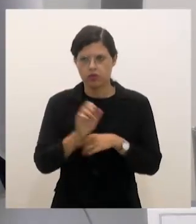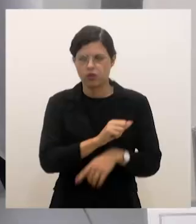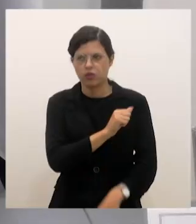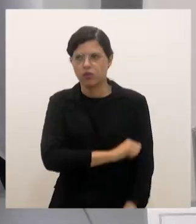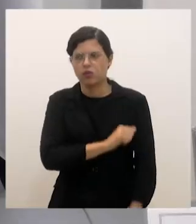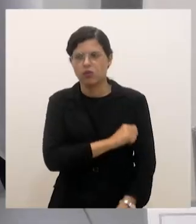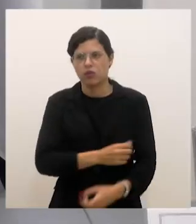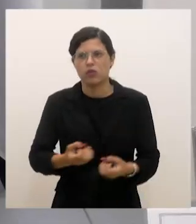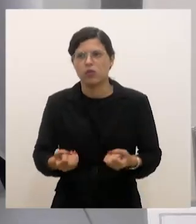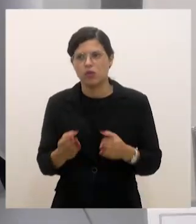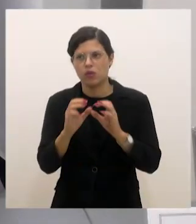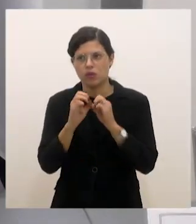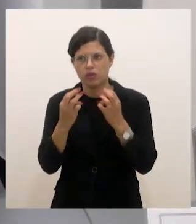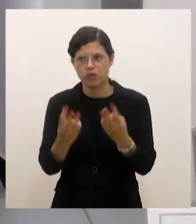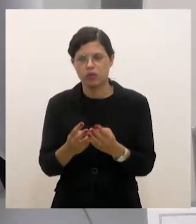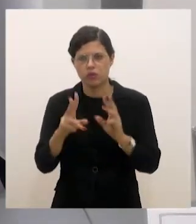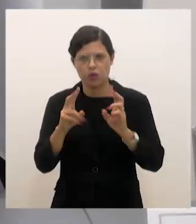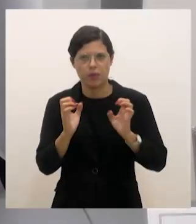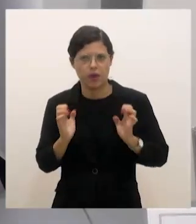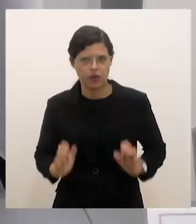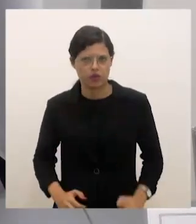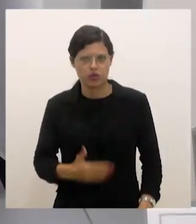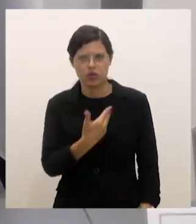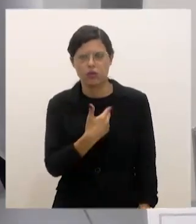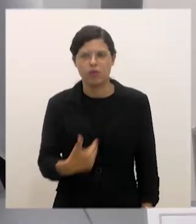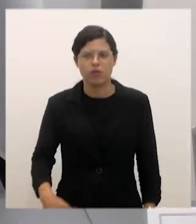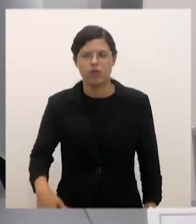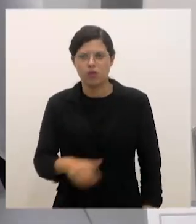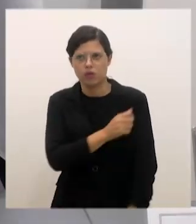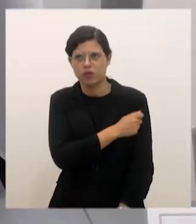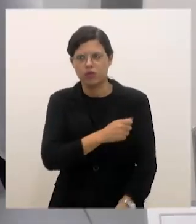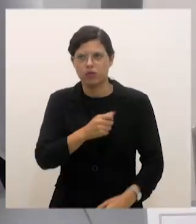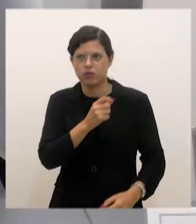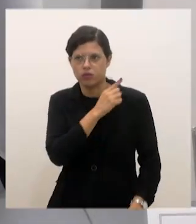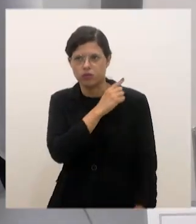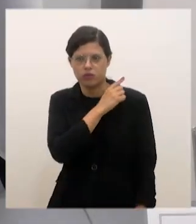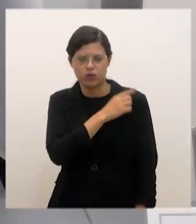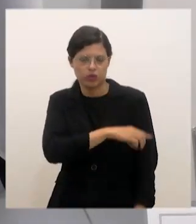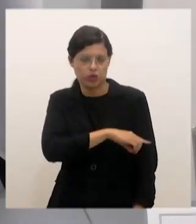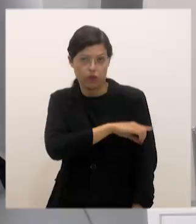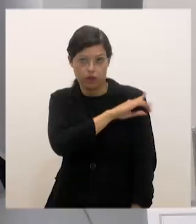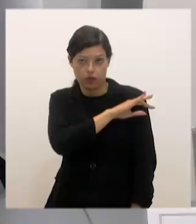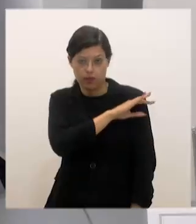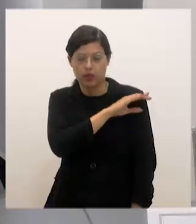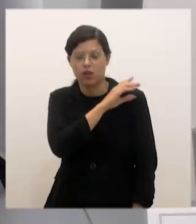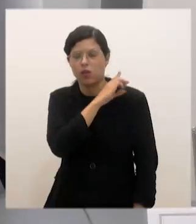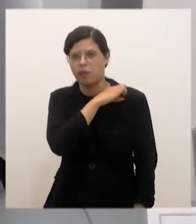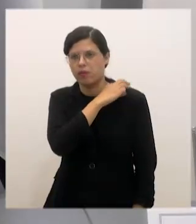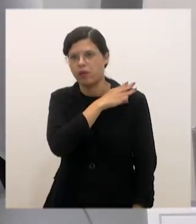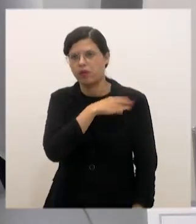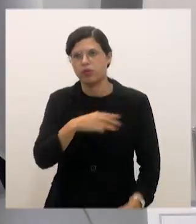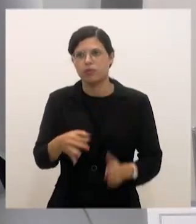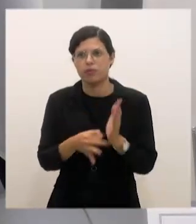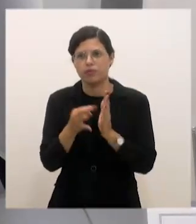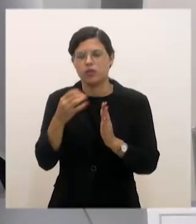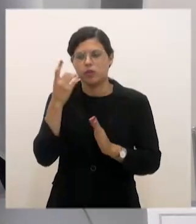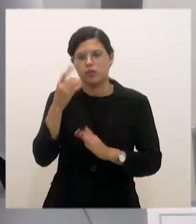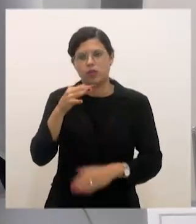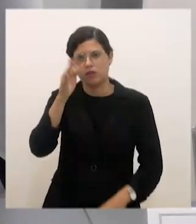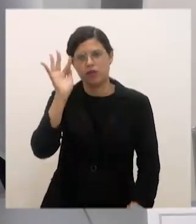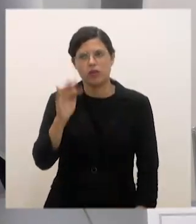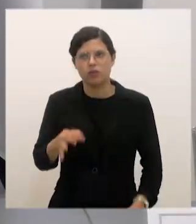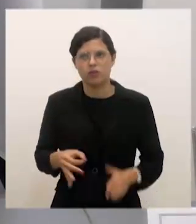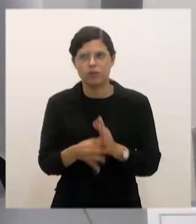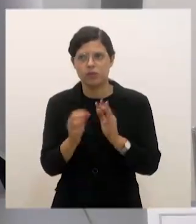Janeiro, ofereçam workshop de ética pública aos alunos do ensino fundamental e médio. Para parecer, deputado Fred Pacheco. Parecer é